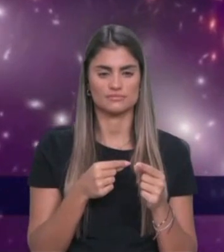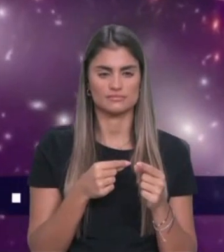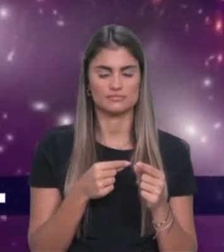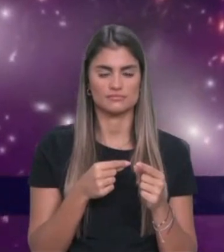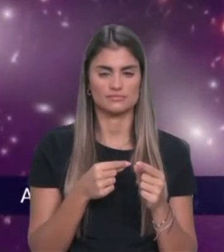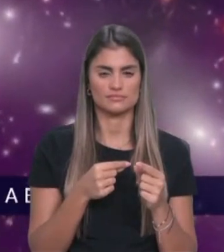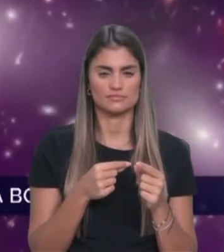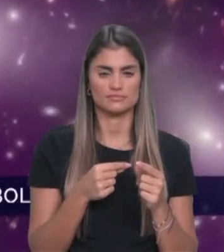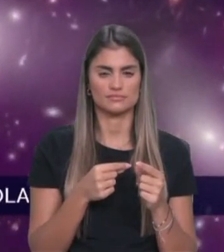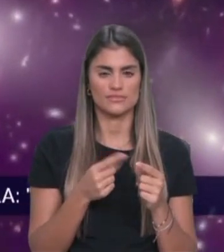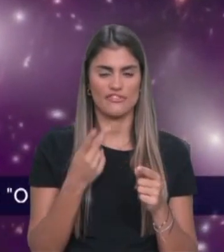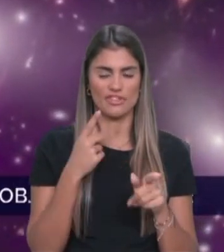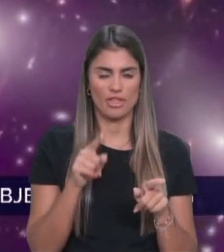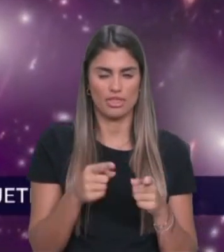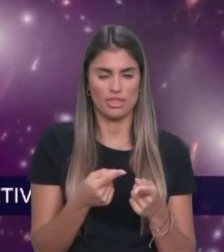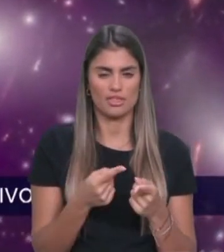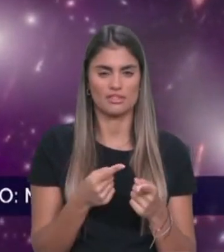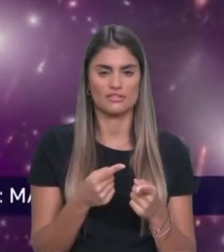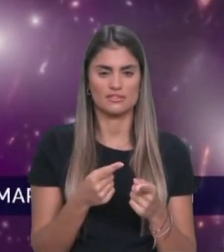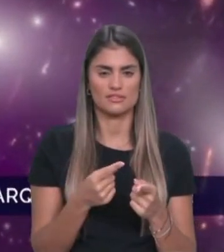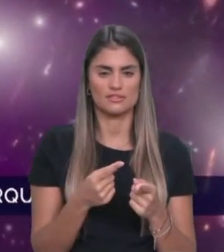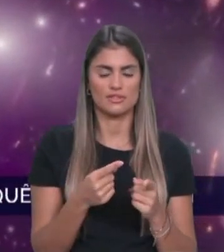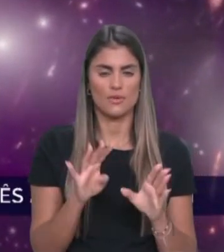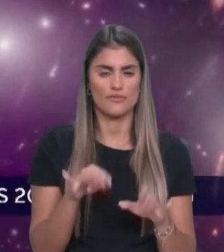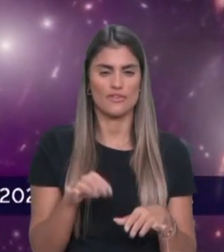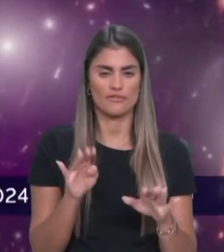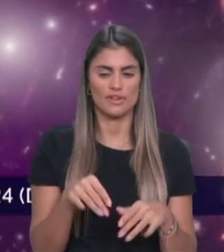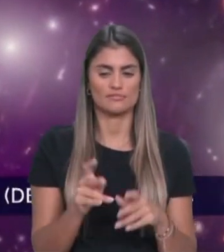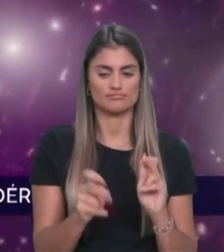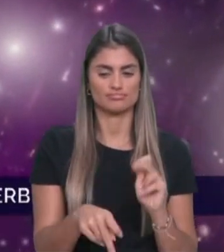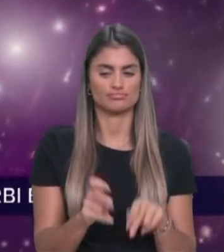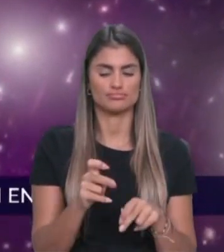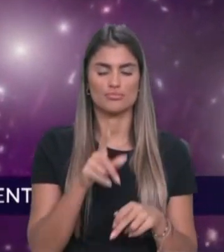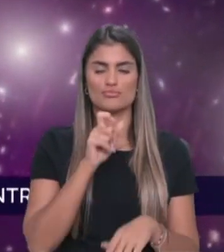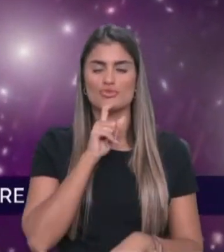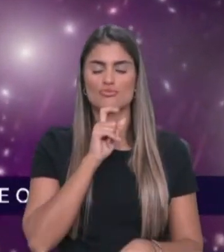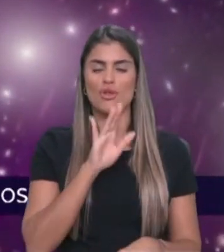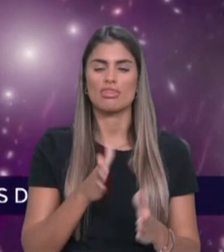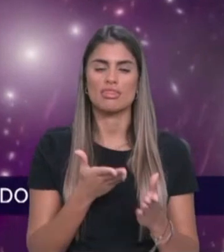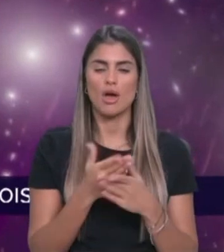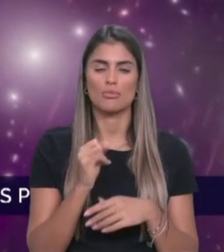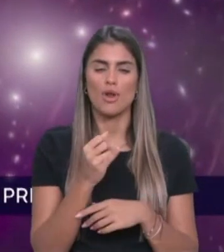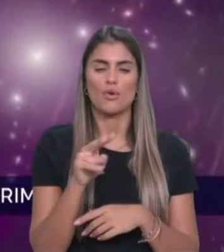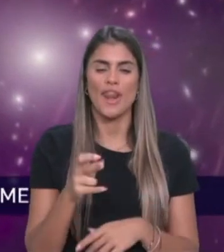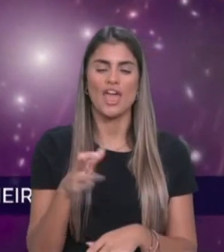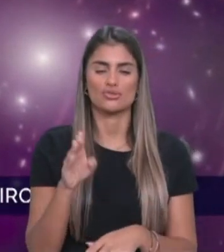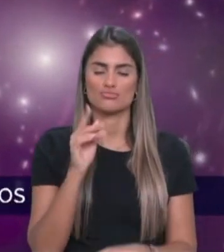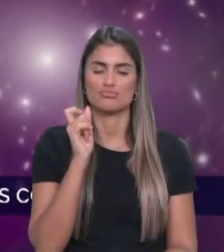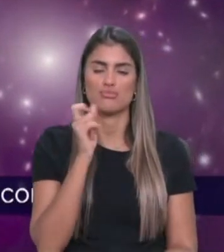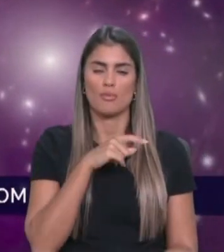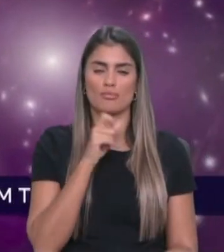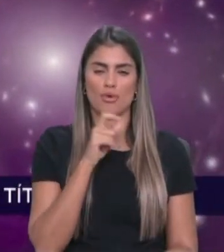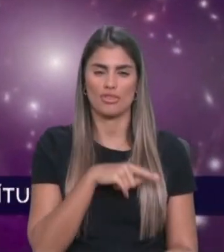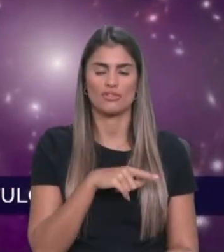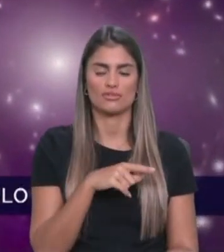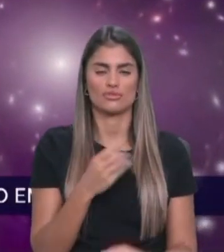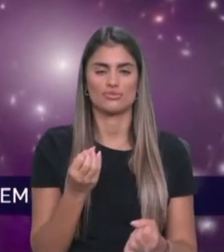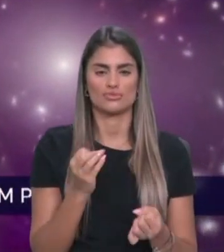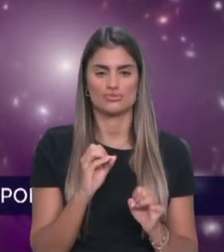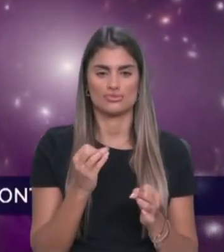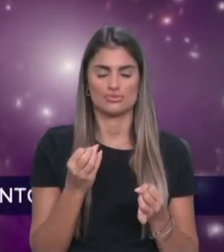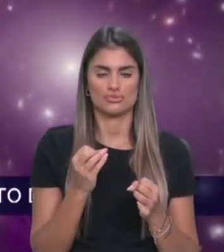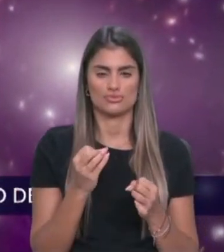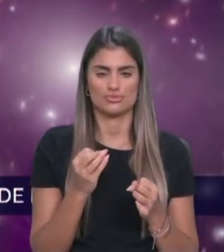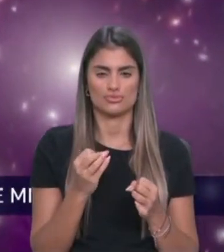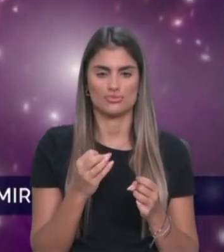muito curtas, mas acabam de uma maneira explosiva e, portanto, podem dar origem a buracos negros maciços, mas não supermaciços como